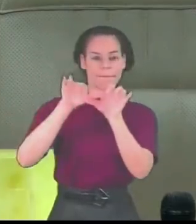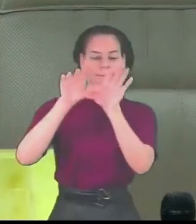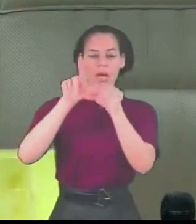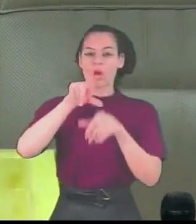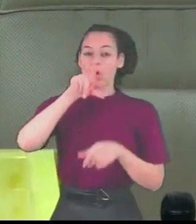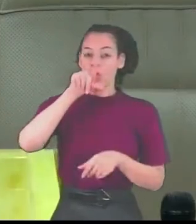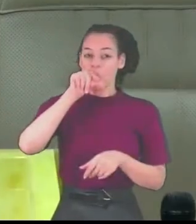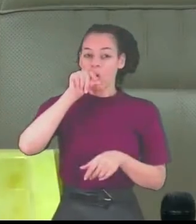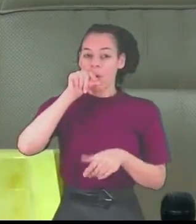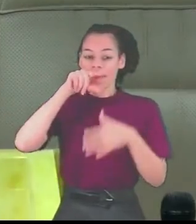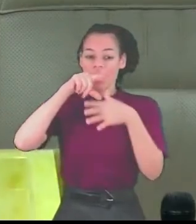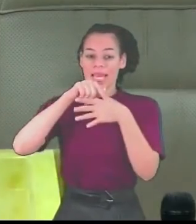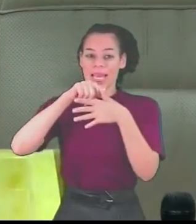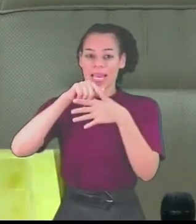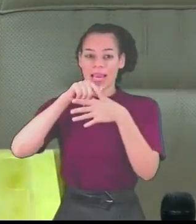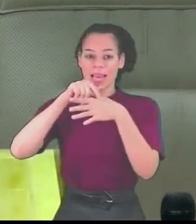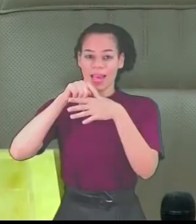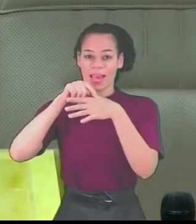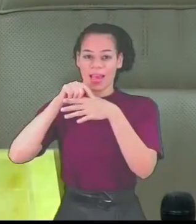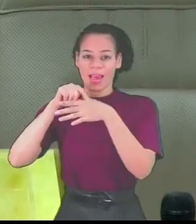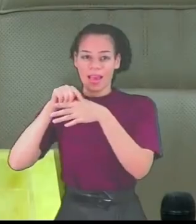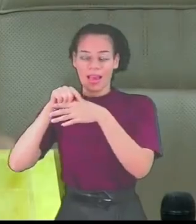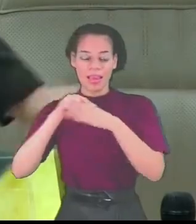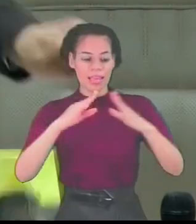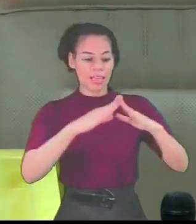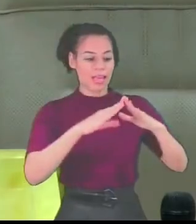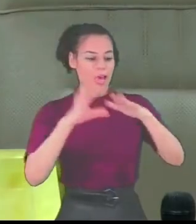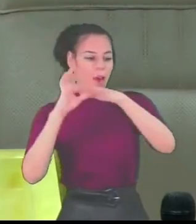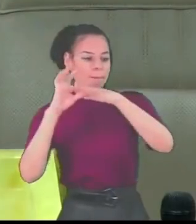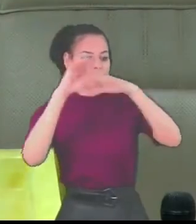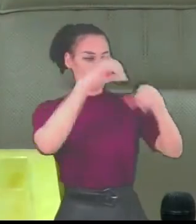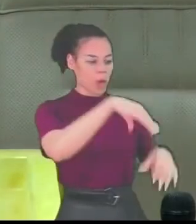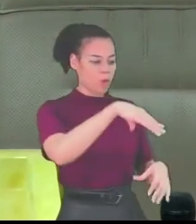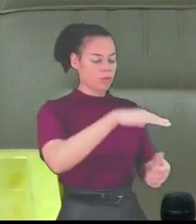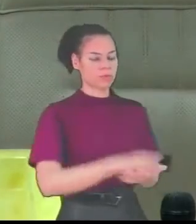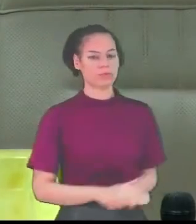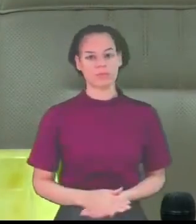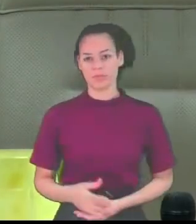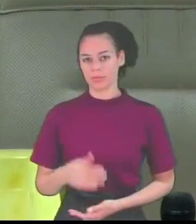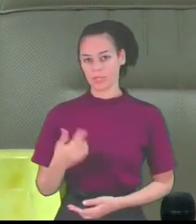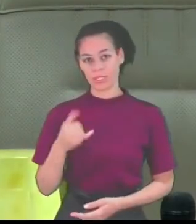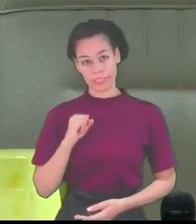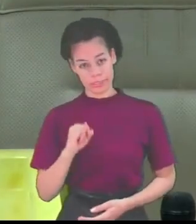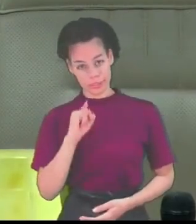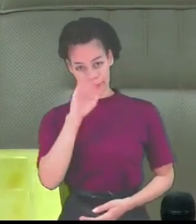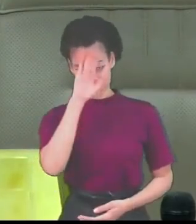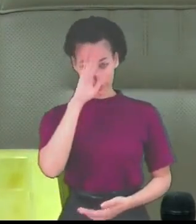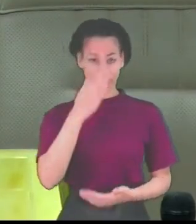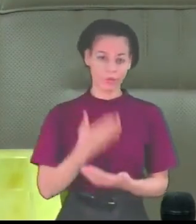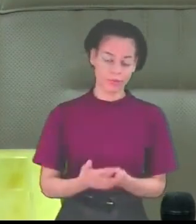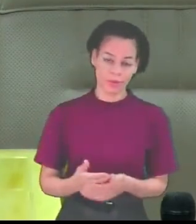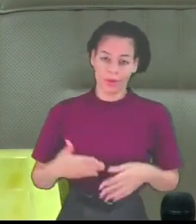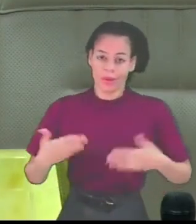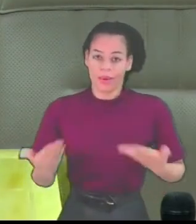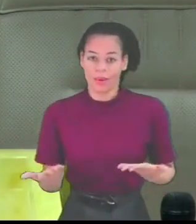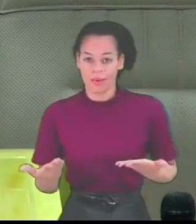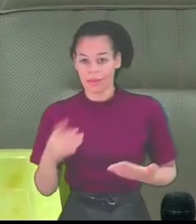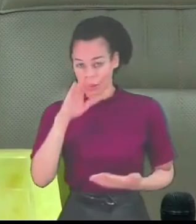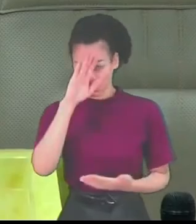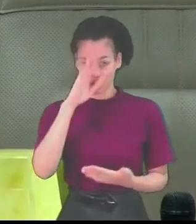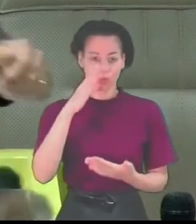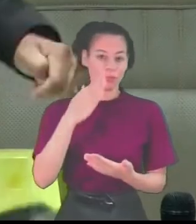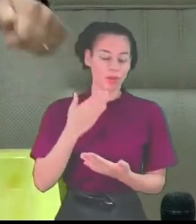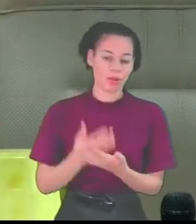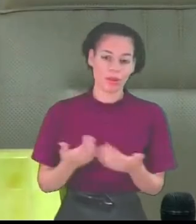Carmen e sobe em cima da casa dele o irmão se eu não creio nisso eu não creio que corpos levavam pão e água e